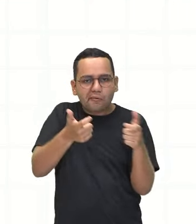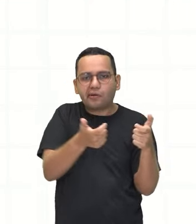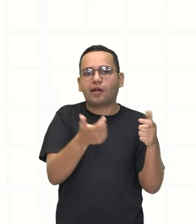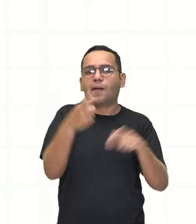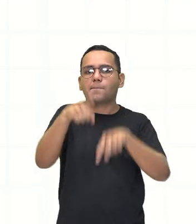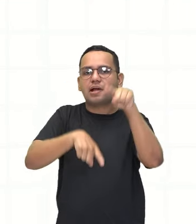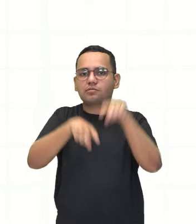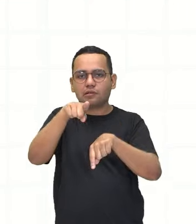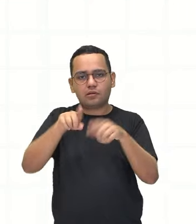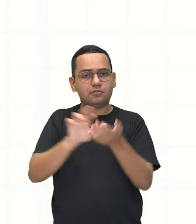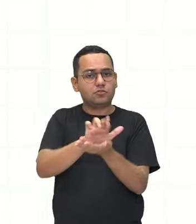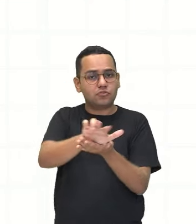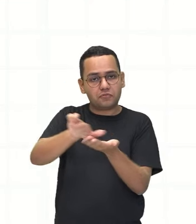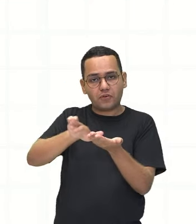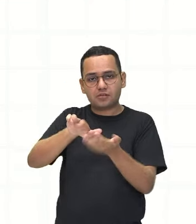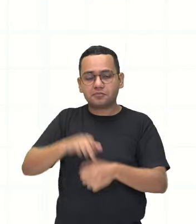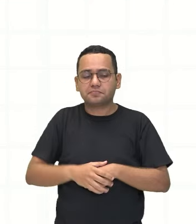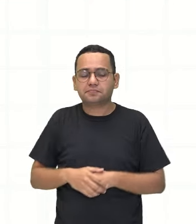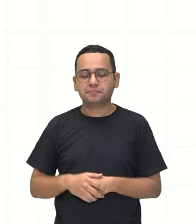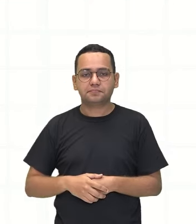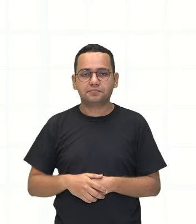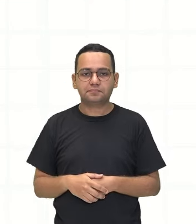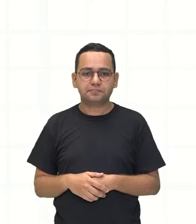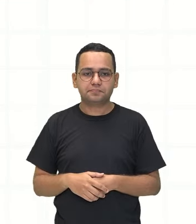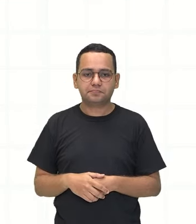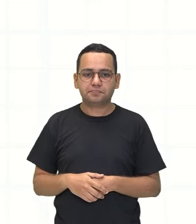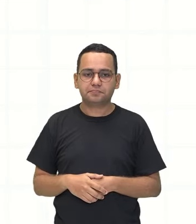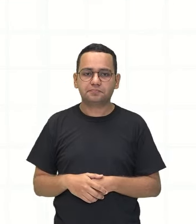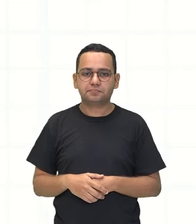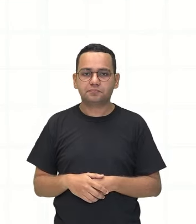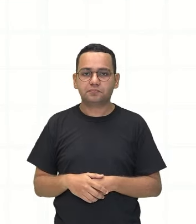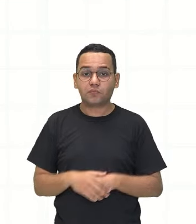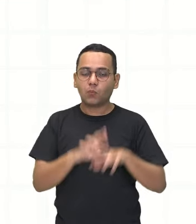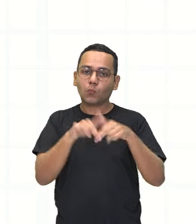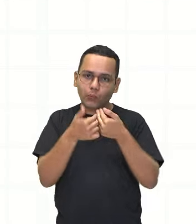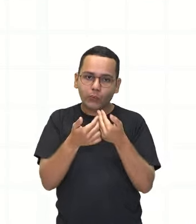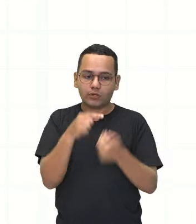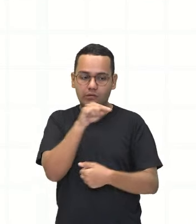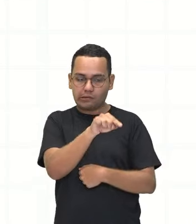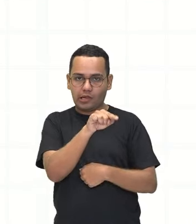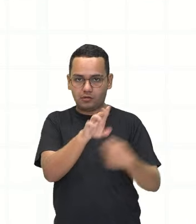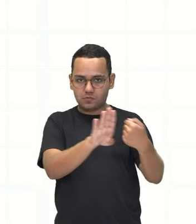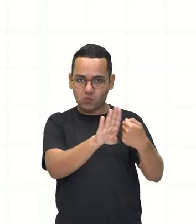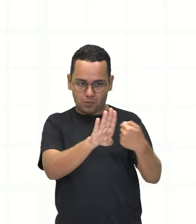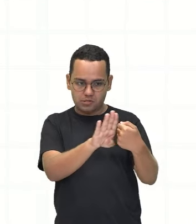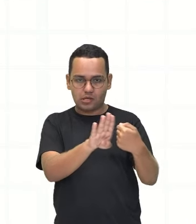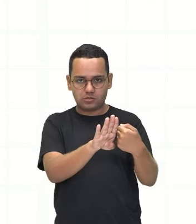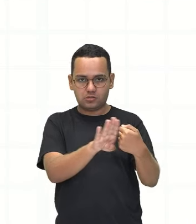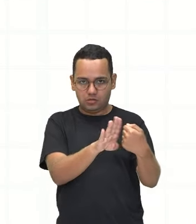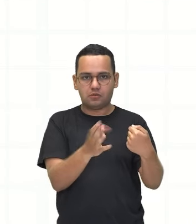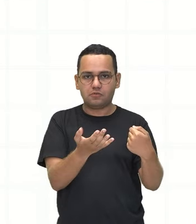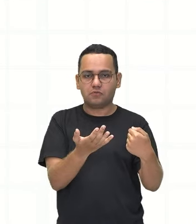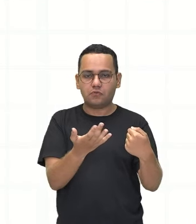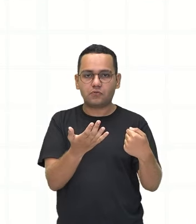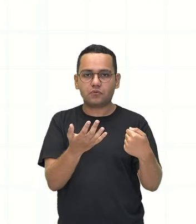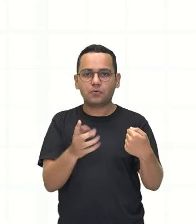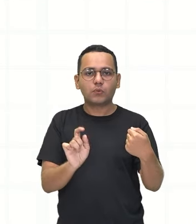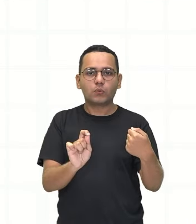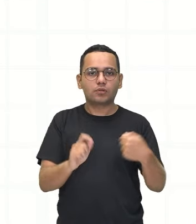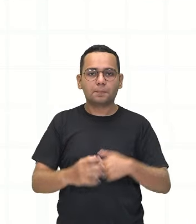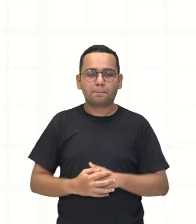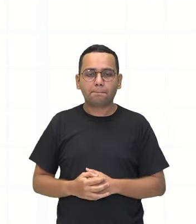seres, coisas, Então, dentro de todas essas coisas que nós estamos mostrando aqui para